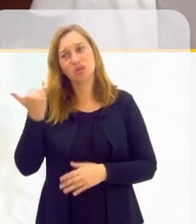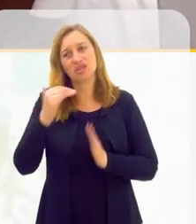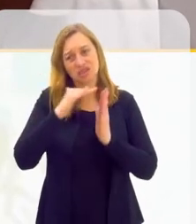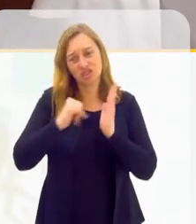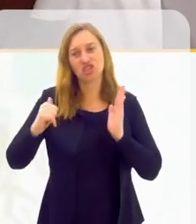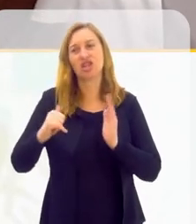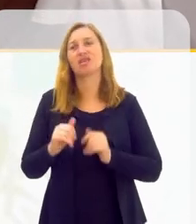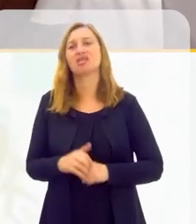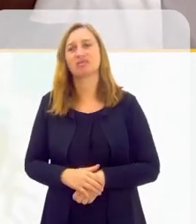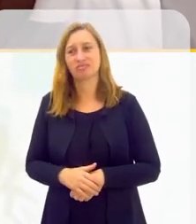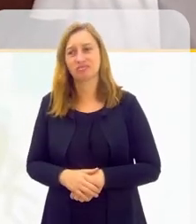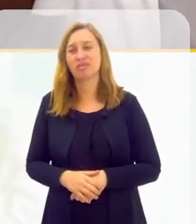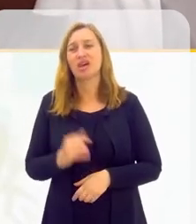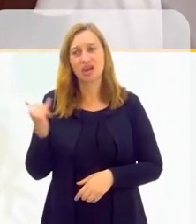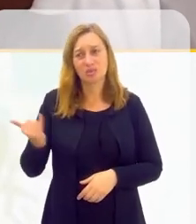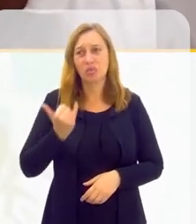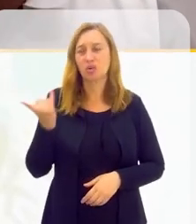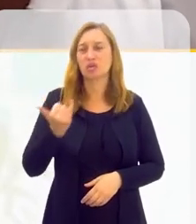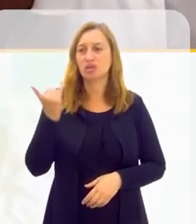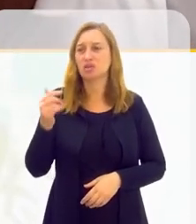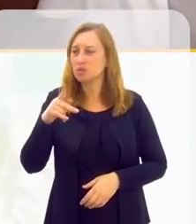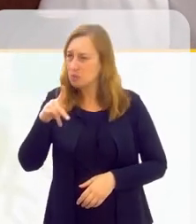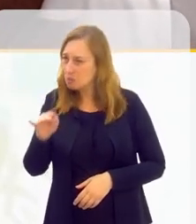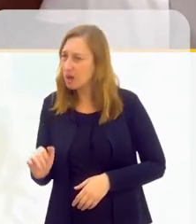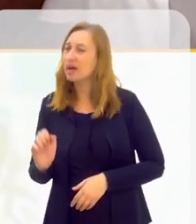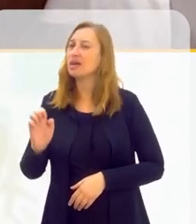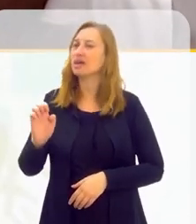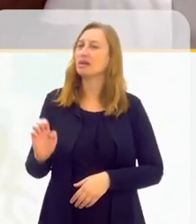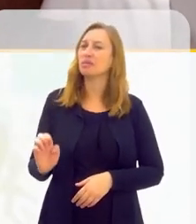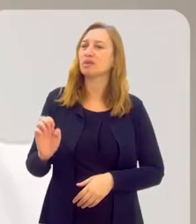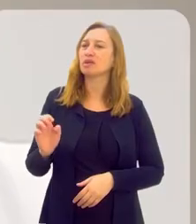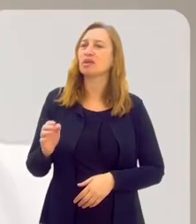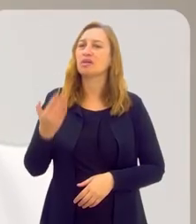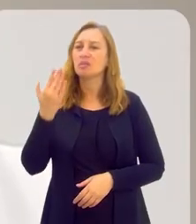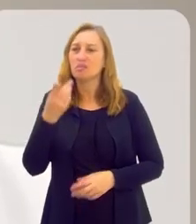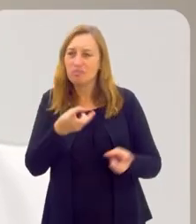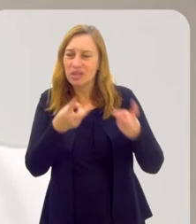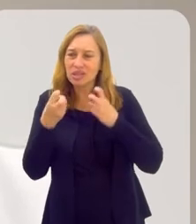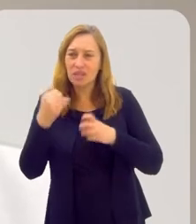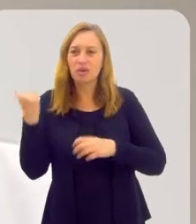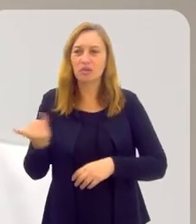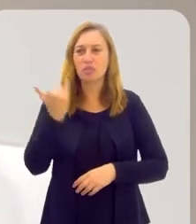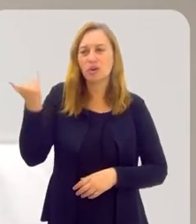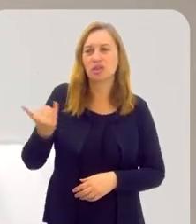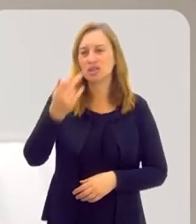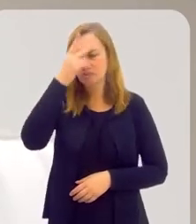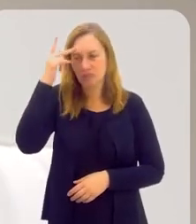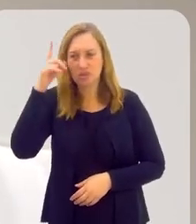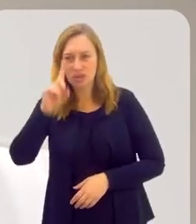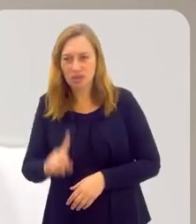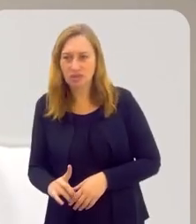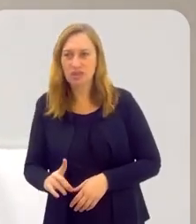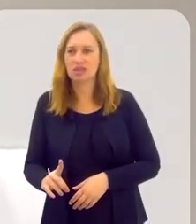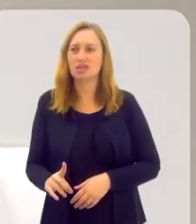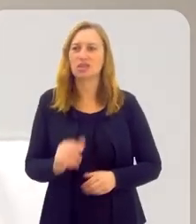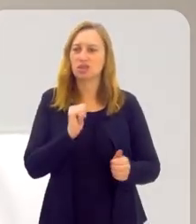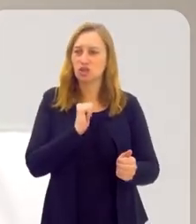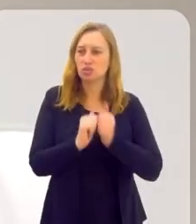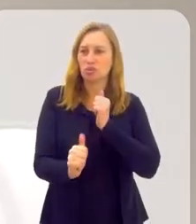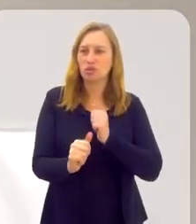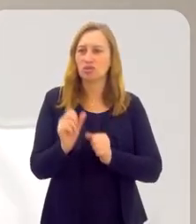importante de ser ultrapassada, é muito importante que os pais percebam a importância da criança com deficiência fazer